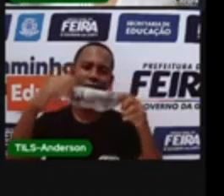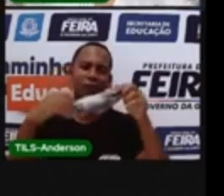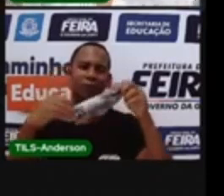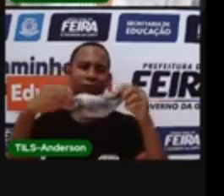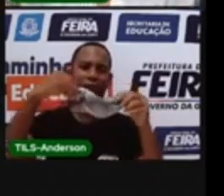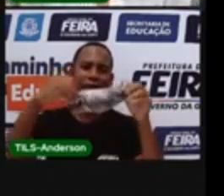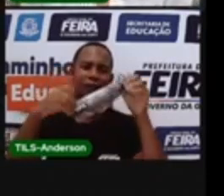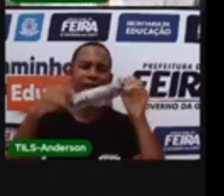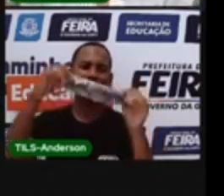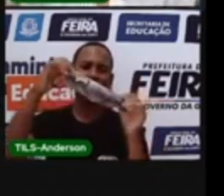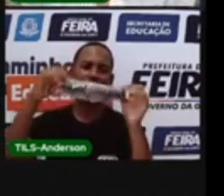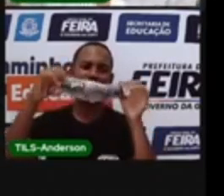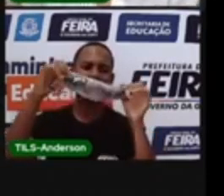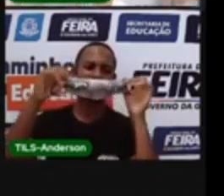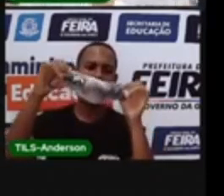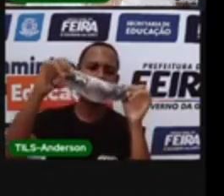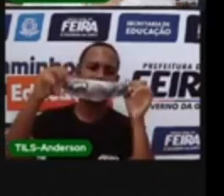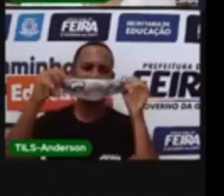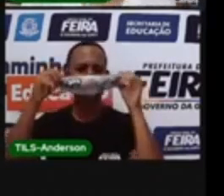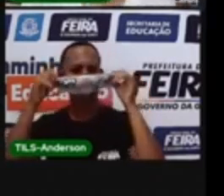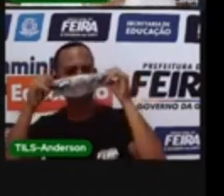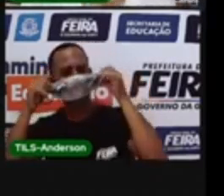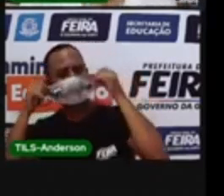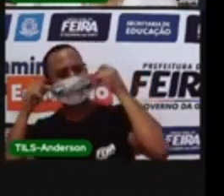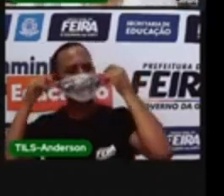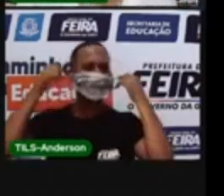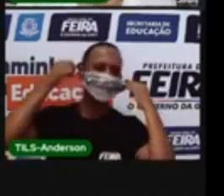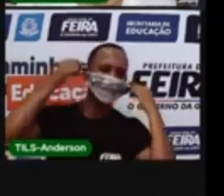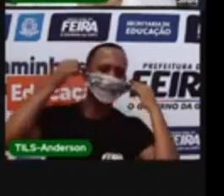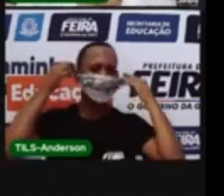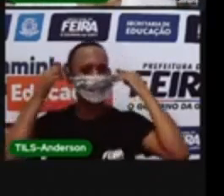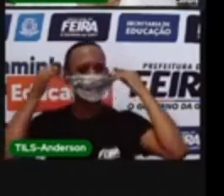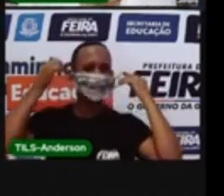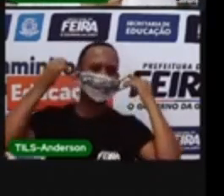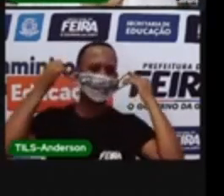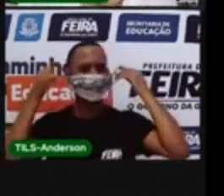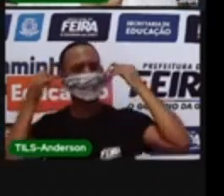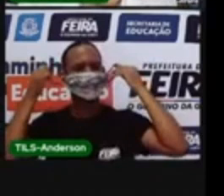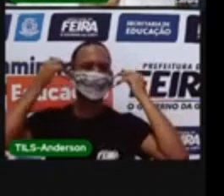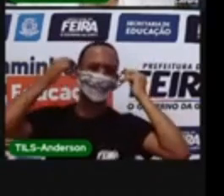máscara, olha lá, ó, usem máscara. Se